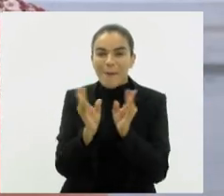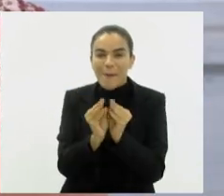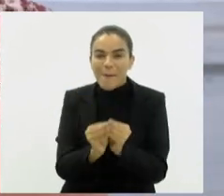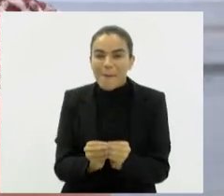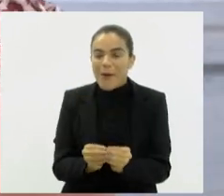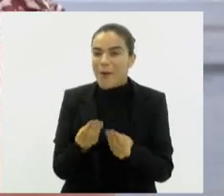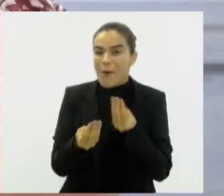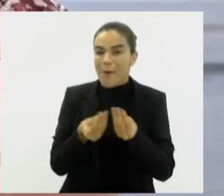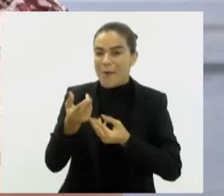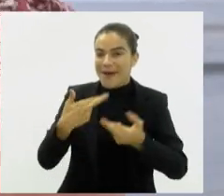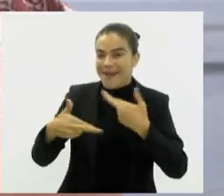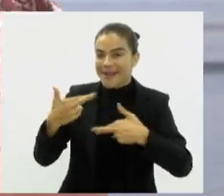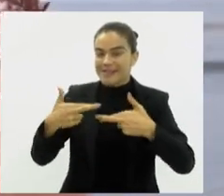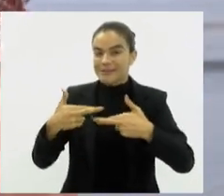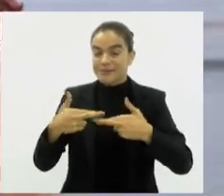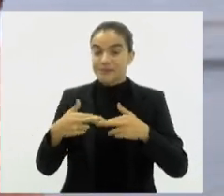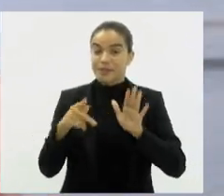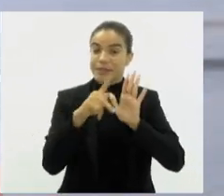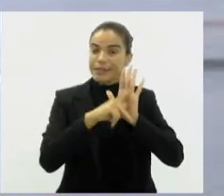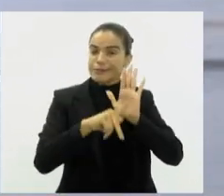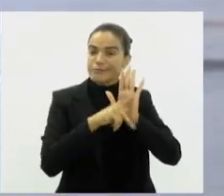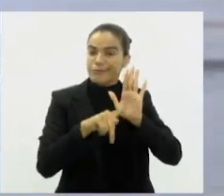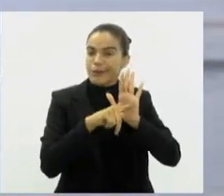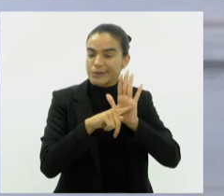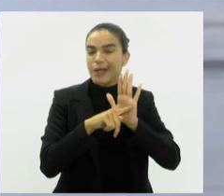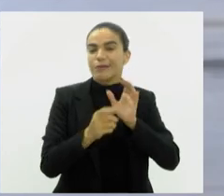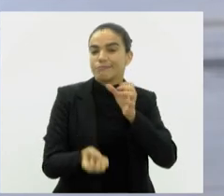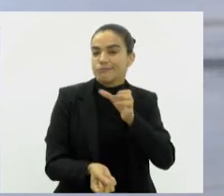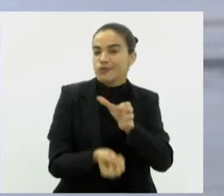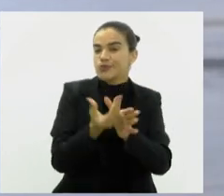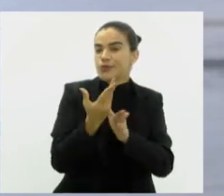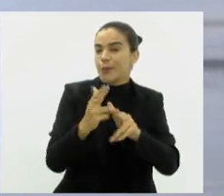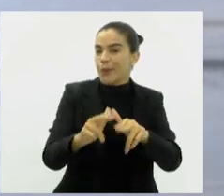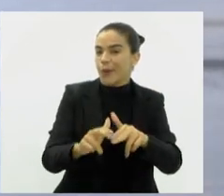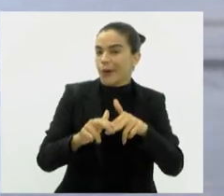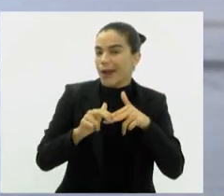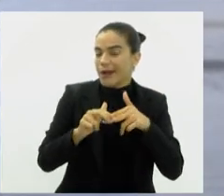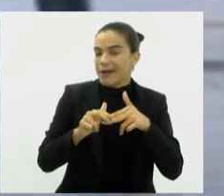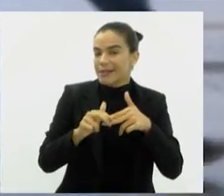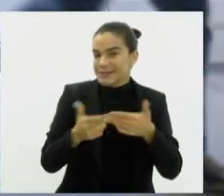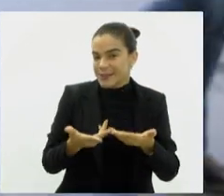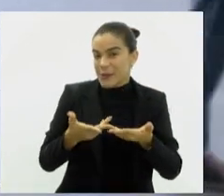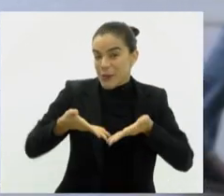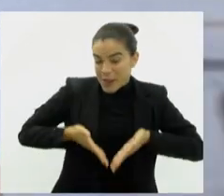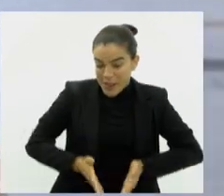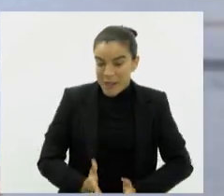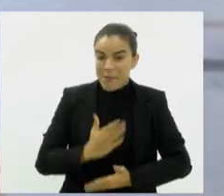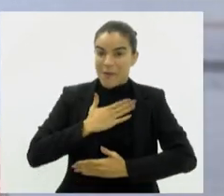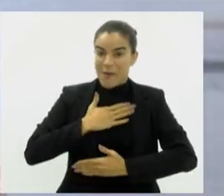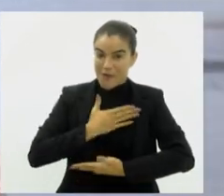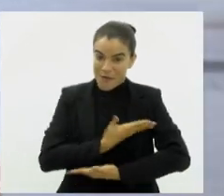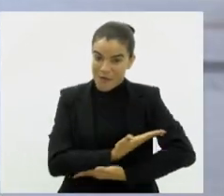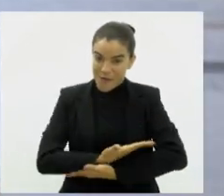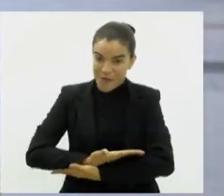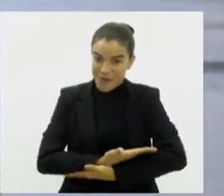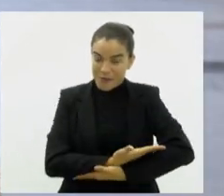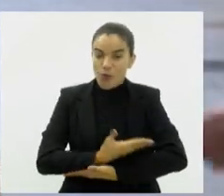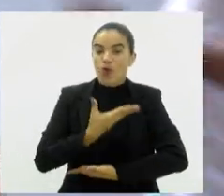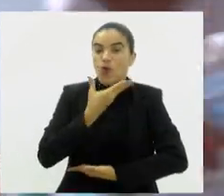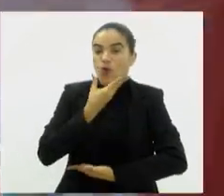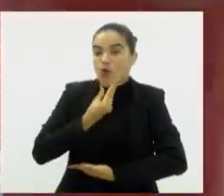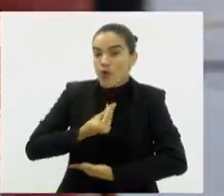ligação. Esse projeto nasceu, na verdade, a partir do nascimento do meu filho. Eu sou mãe de um